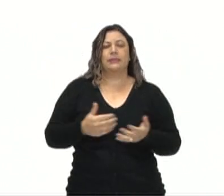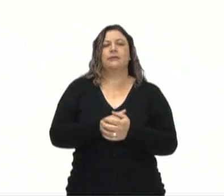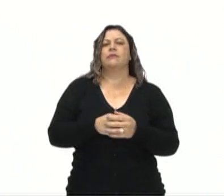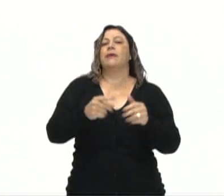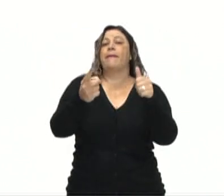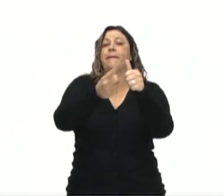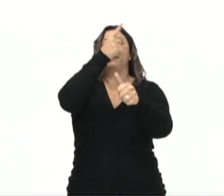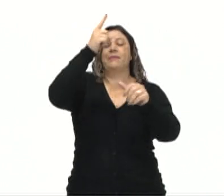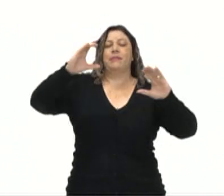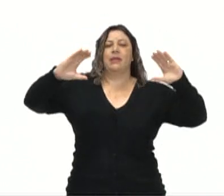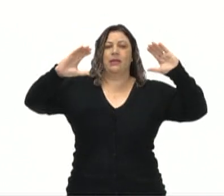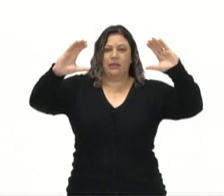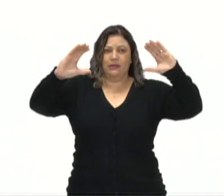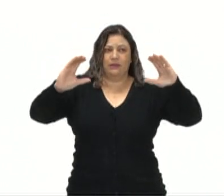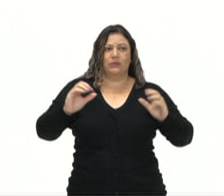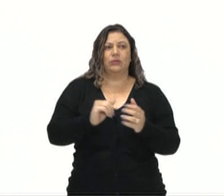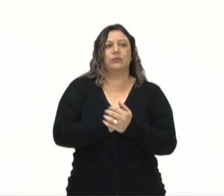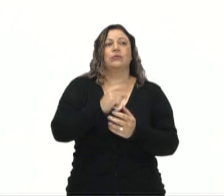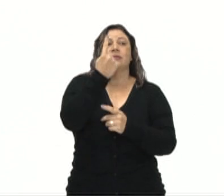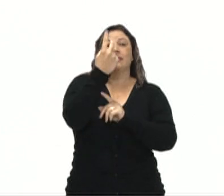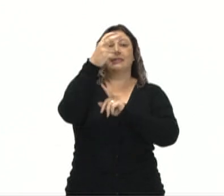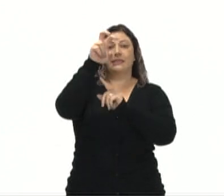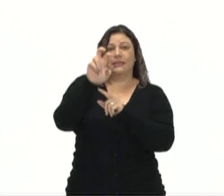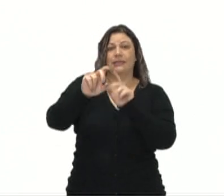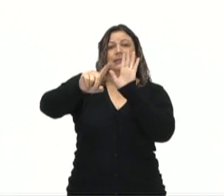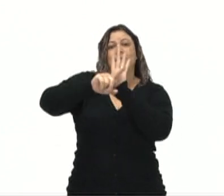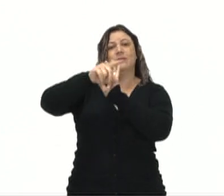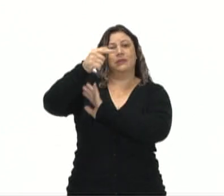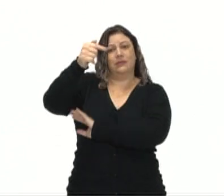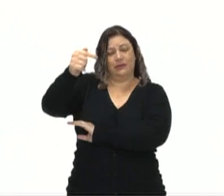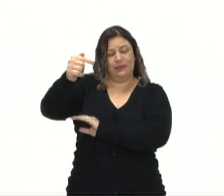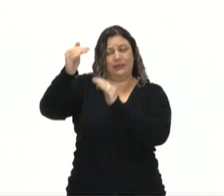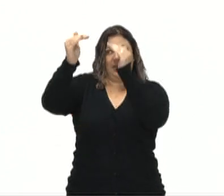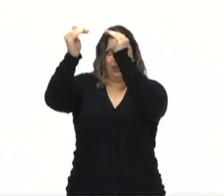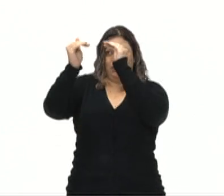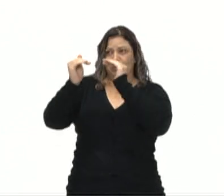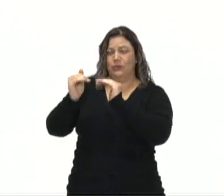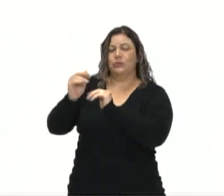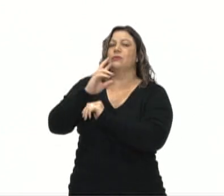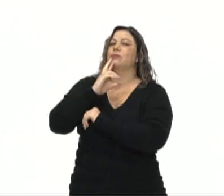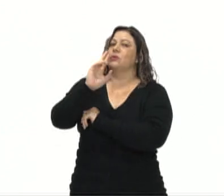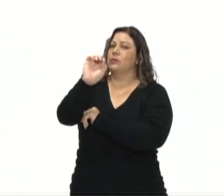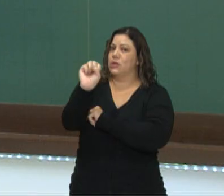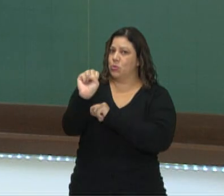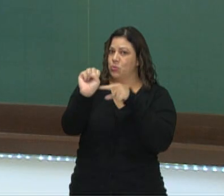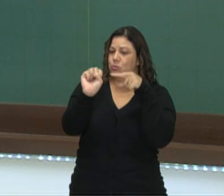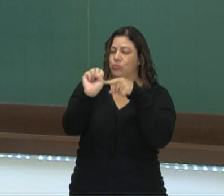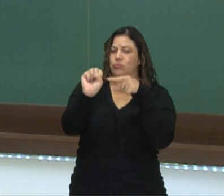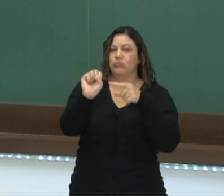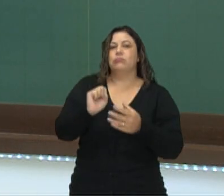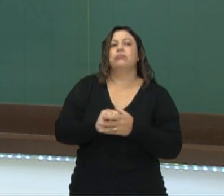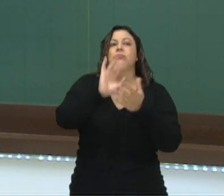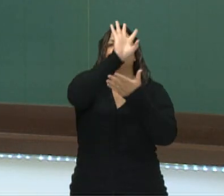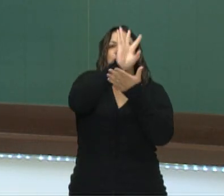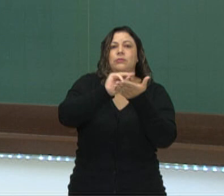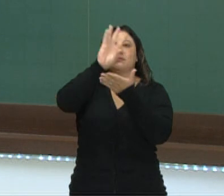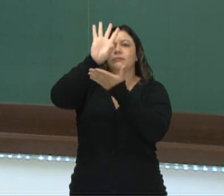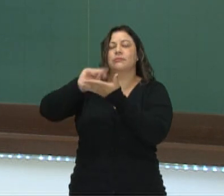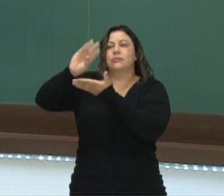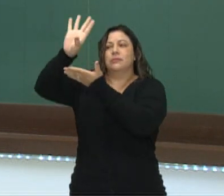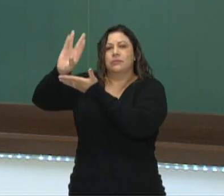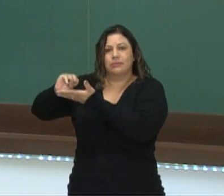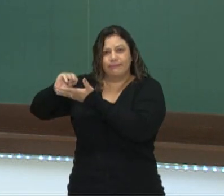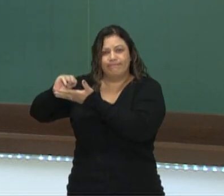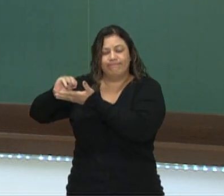dos parênteses, né? Nesse caso é 15 menos 7, que por sua vez é 8. Então, repito toda a expressão,